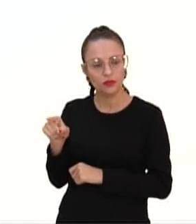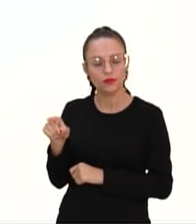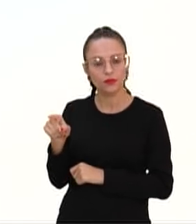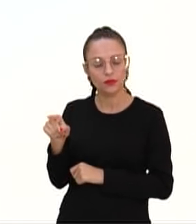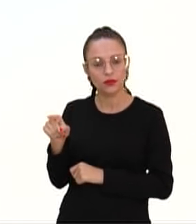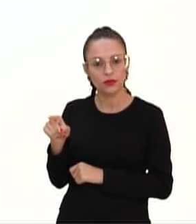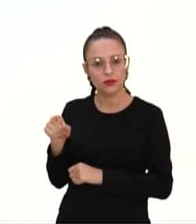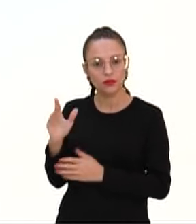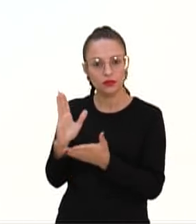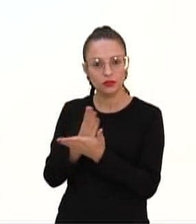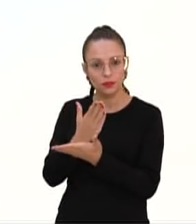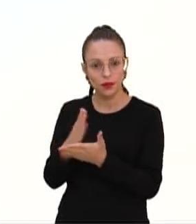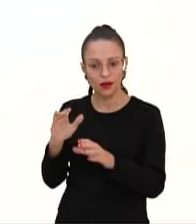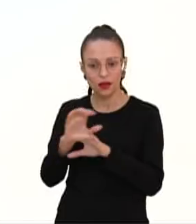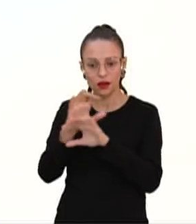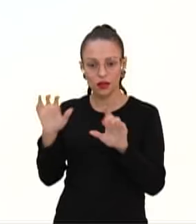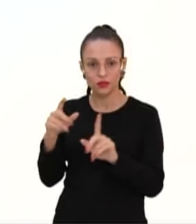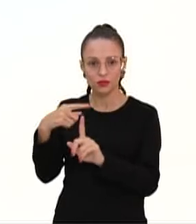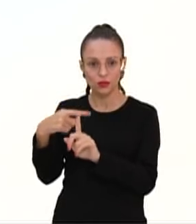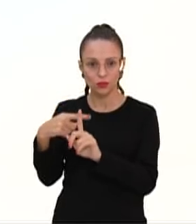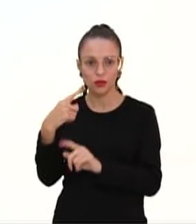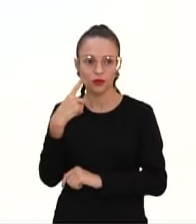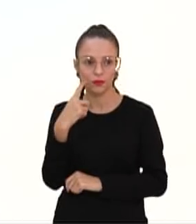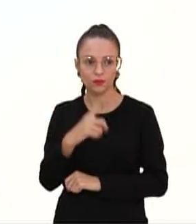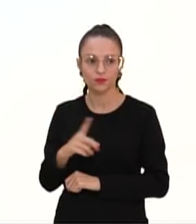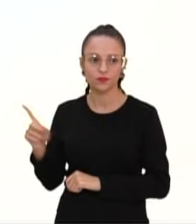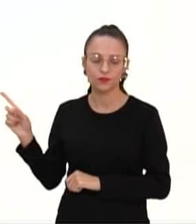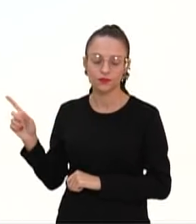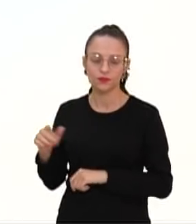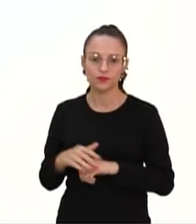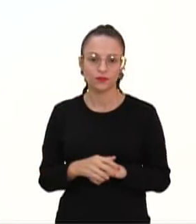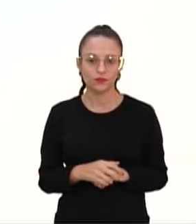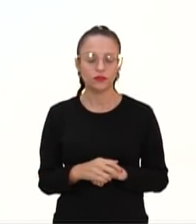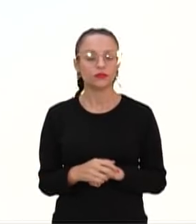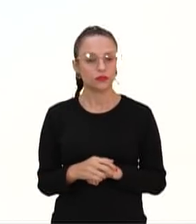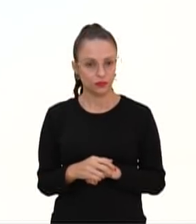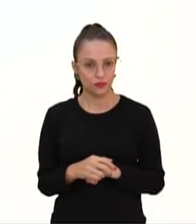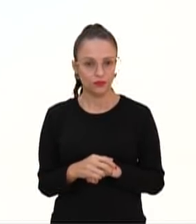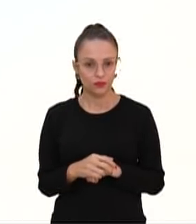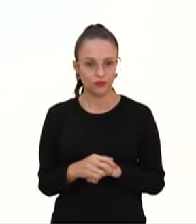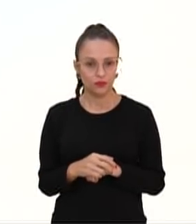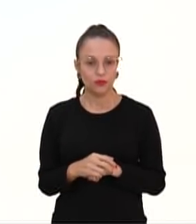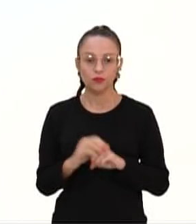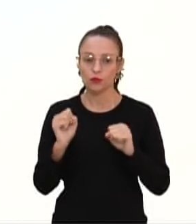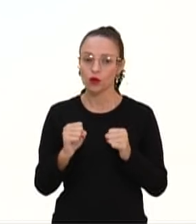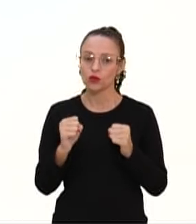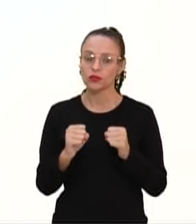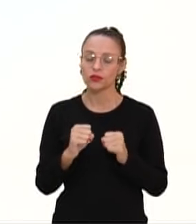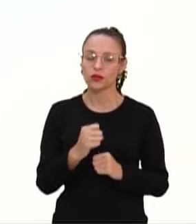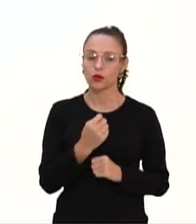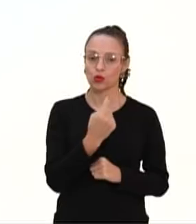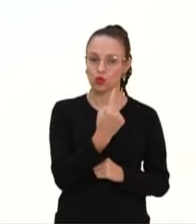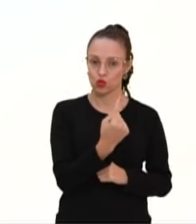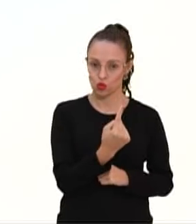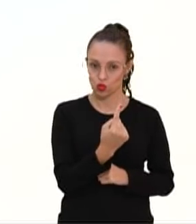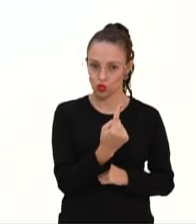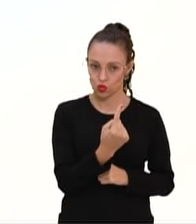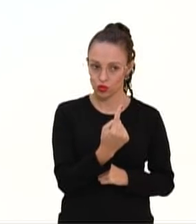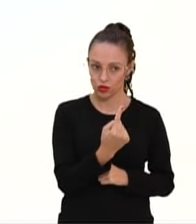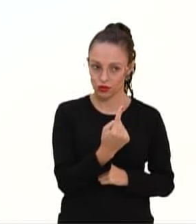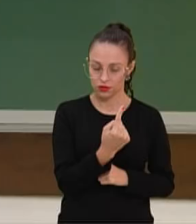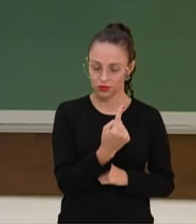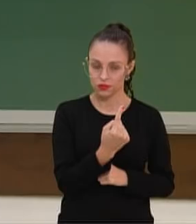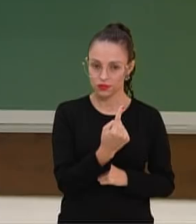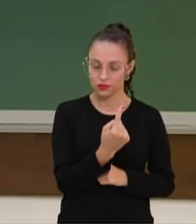e separar essa soma. Então, já que eu tenho uma soma no expoente, eu posso separar o 1 como expoente do